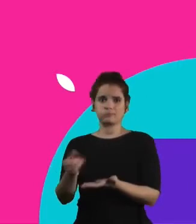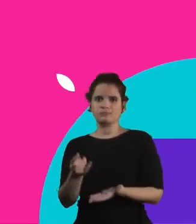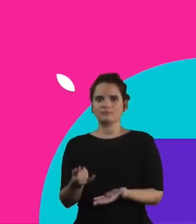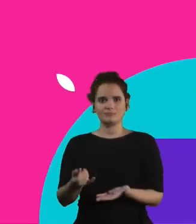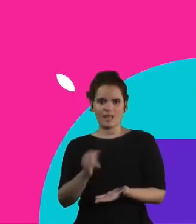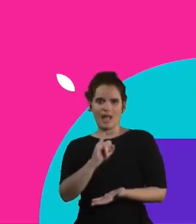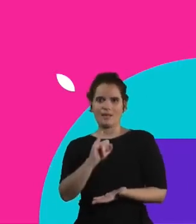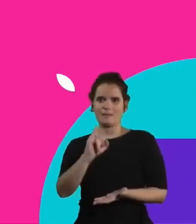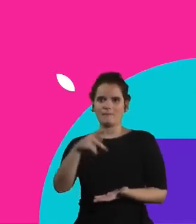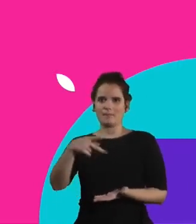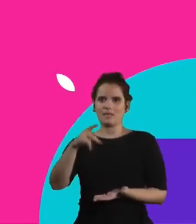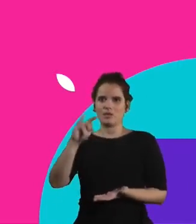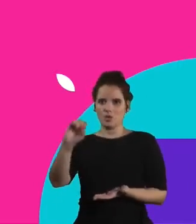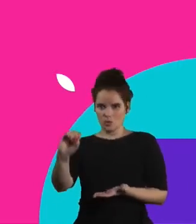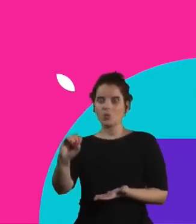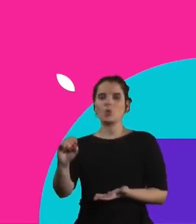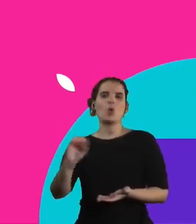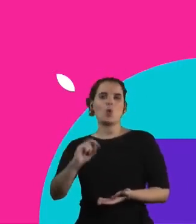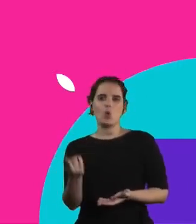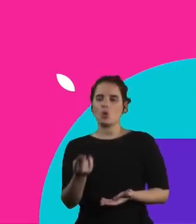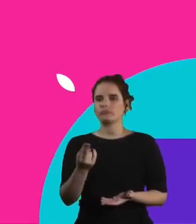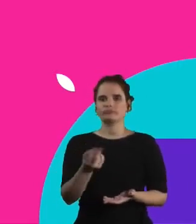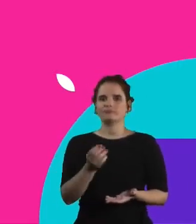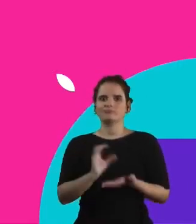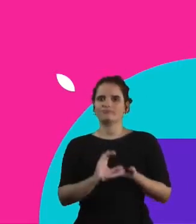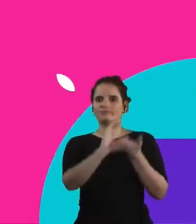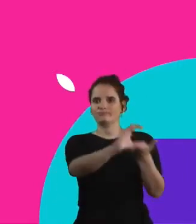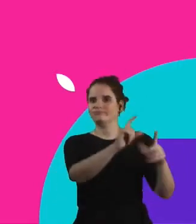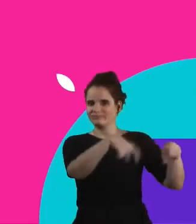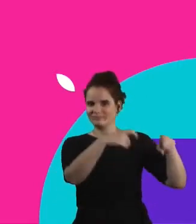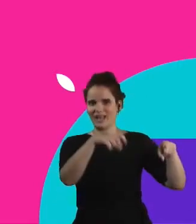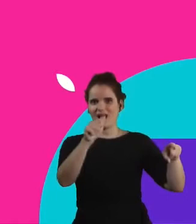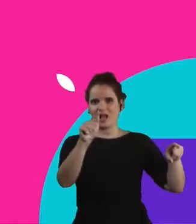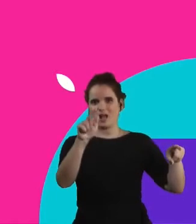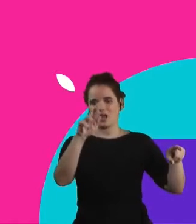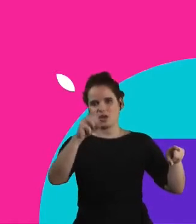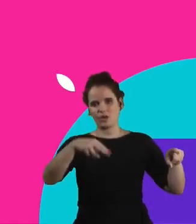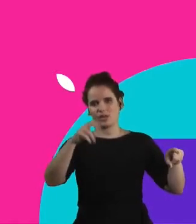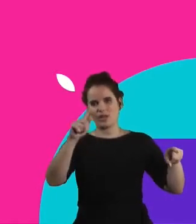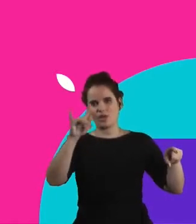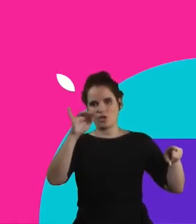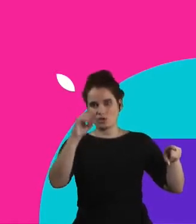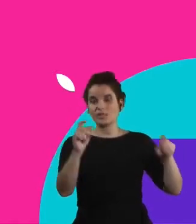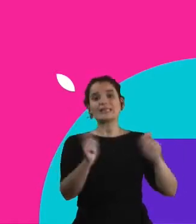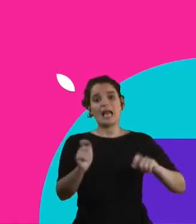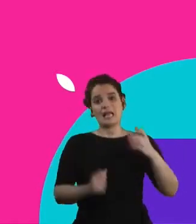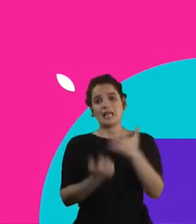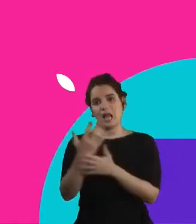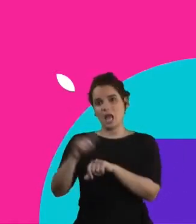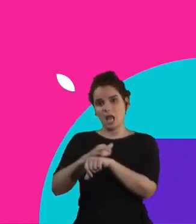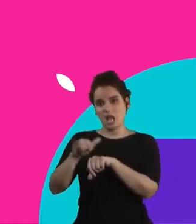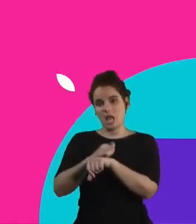você financia uma operação do agronegócio, você pode criar mecanismos dentro do mercado financeiro para